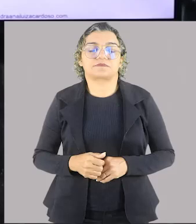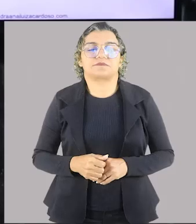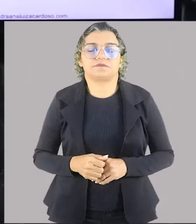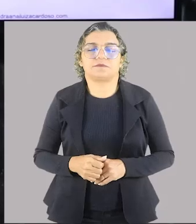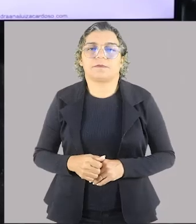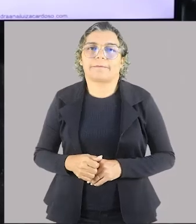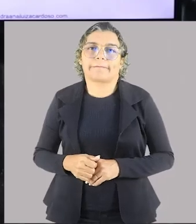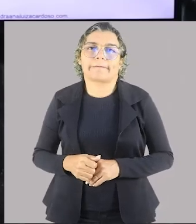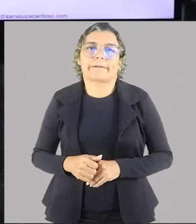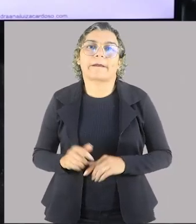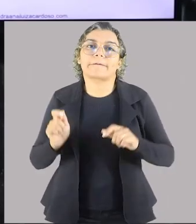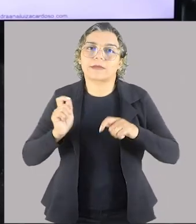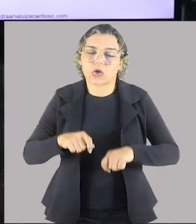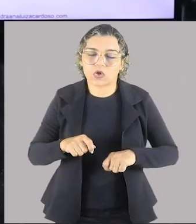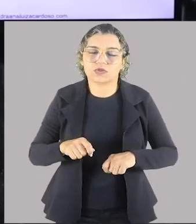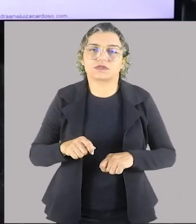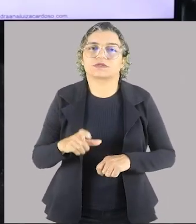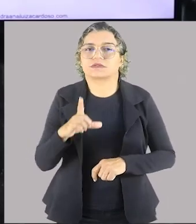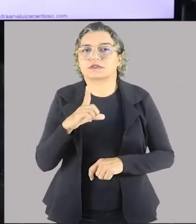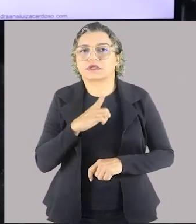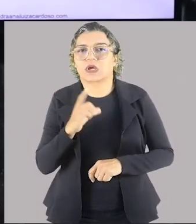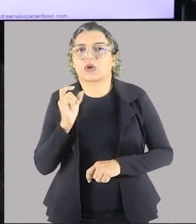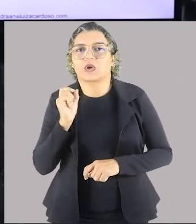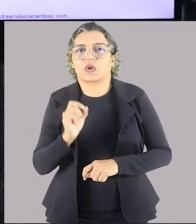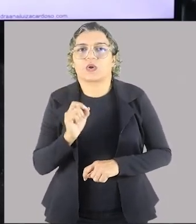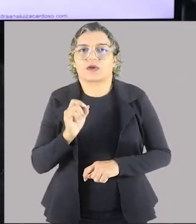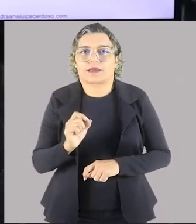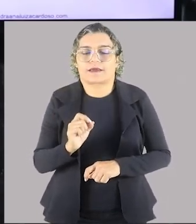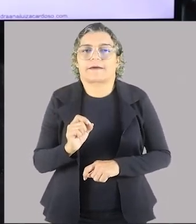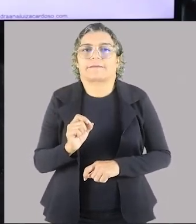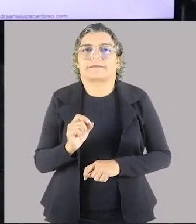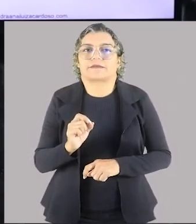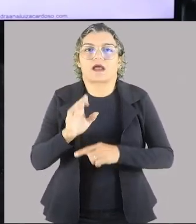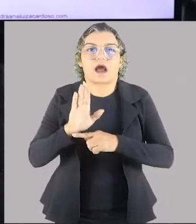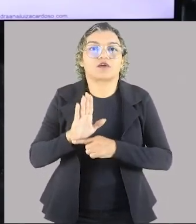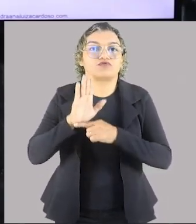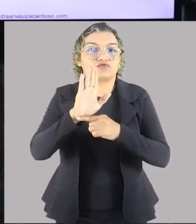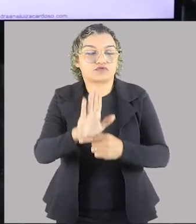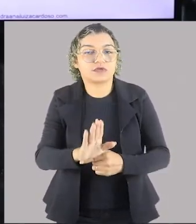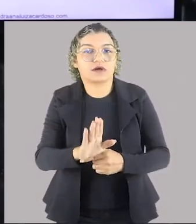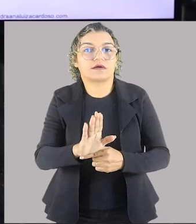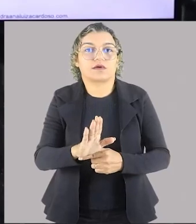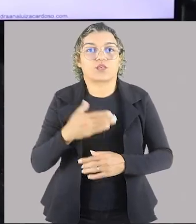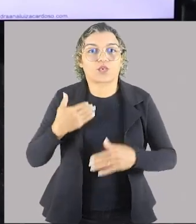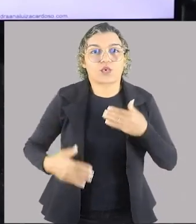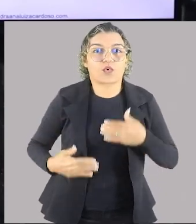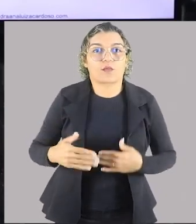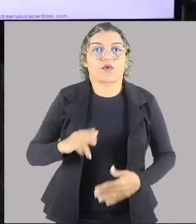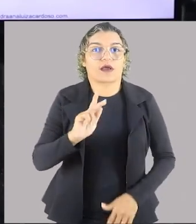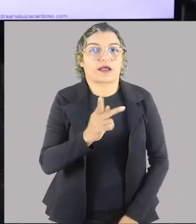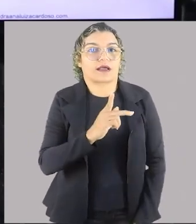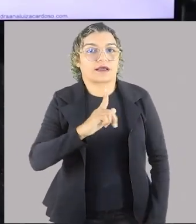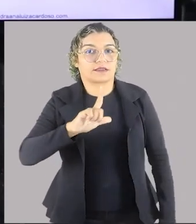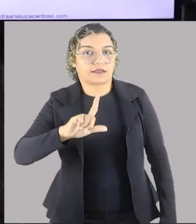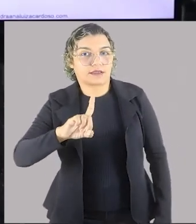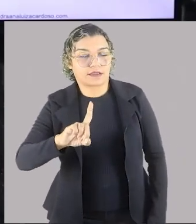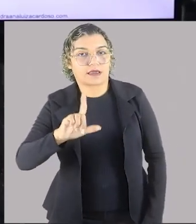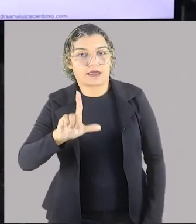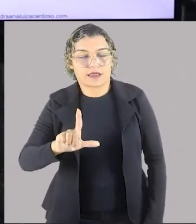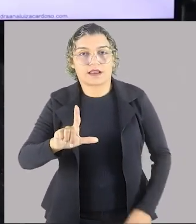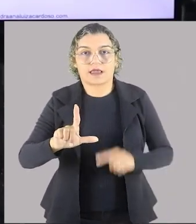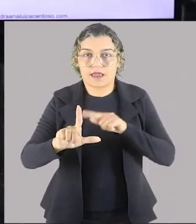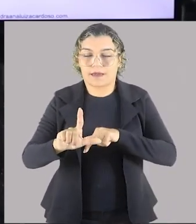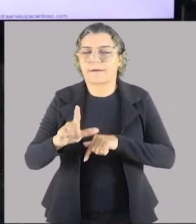que ele possa fazer o benefício que ele faz, que é qual? O HDL colesterol ele é considerado